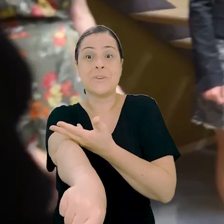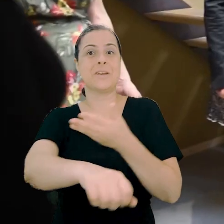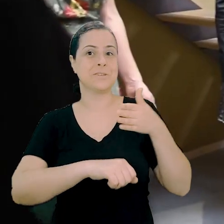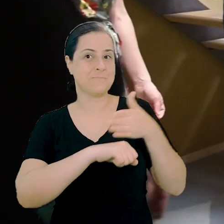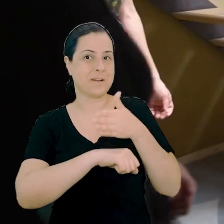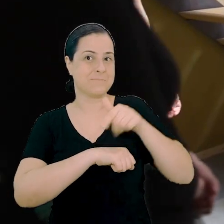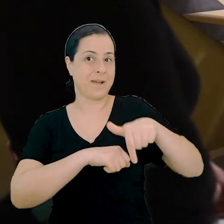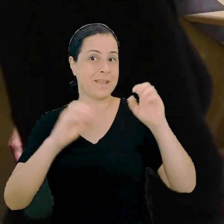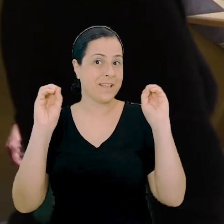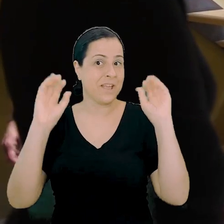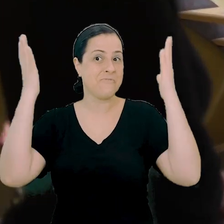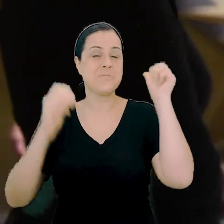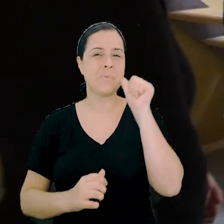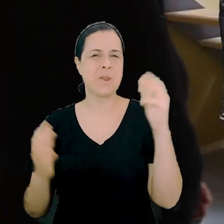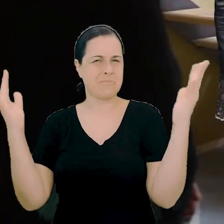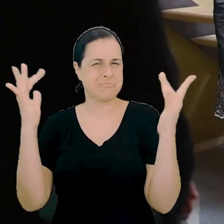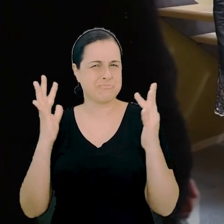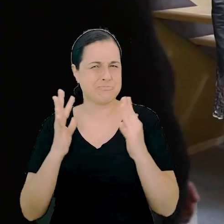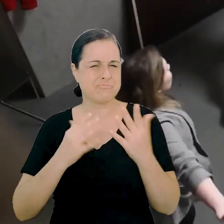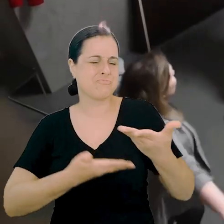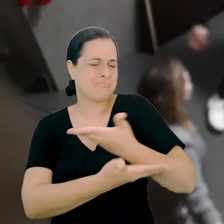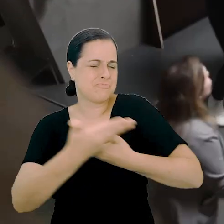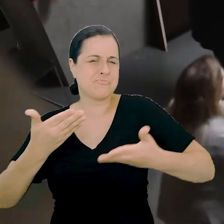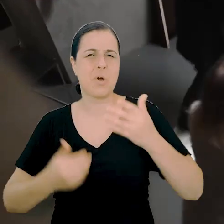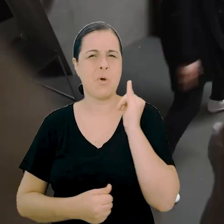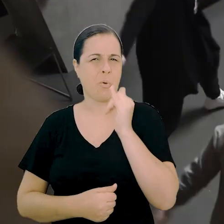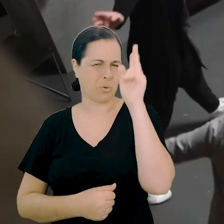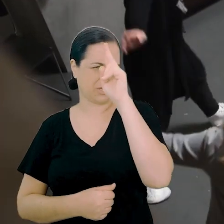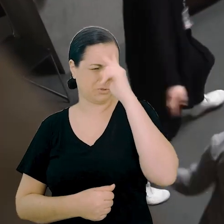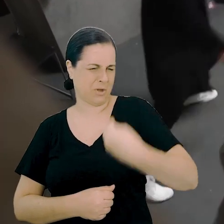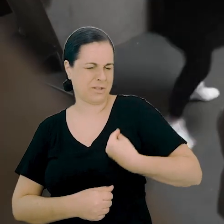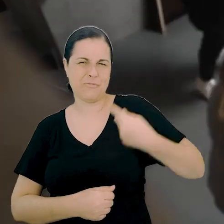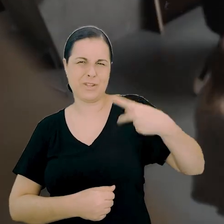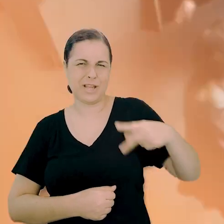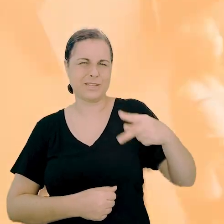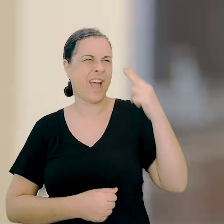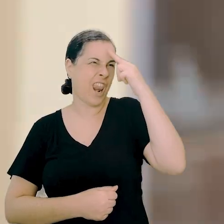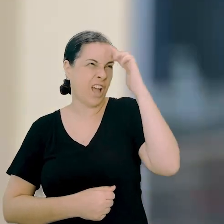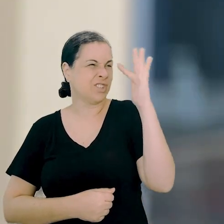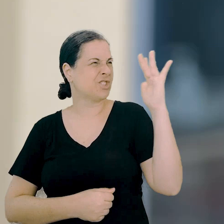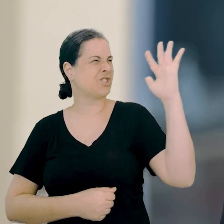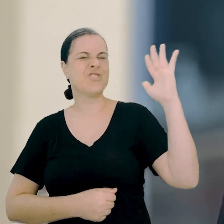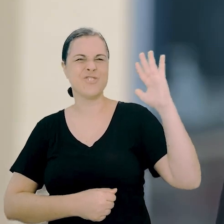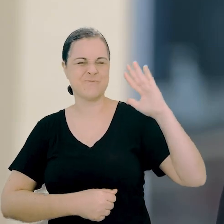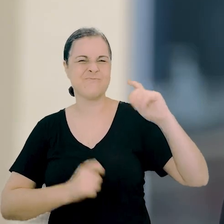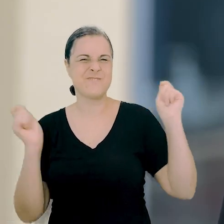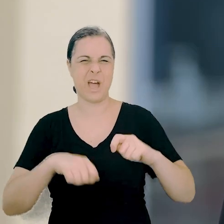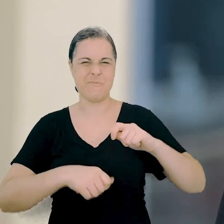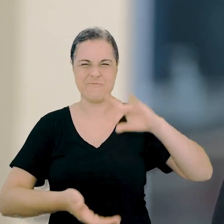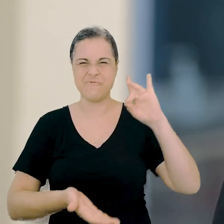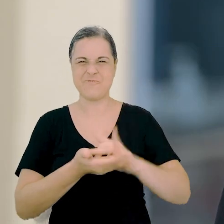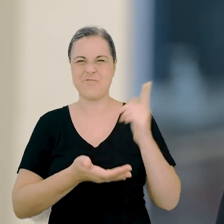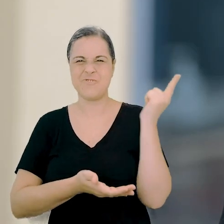desse evento onde as mulheres constroem a sua narrativa e podem sonhar e realizar os seus sonhos, assim como a